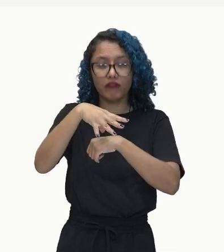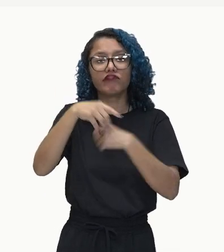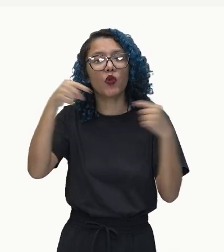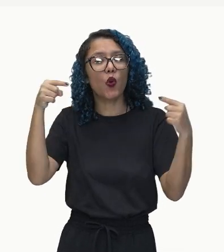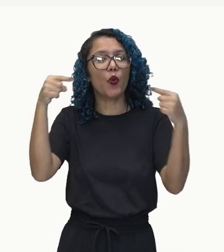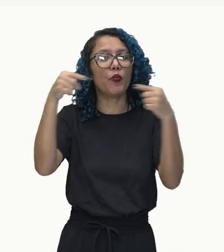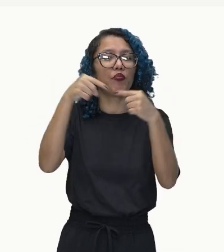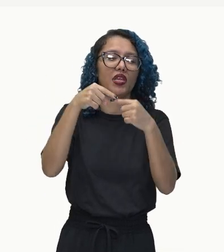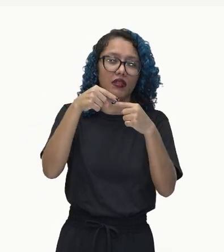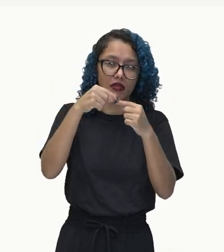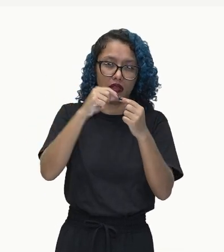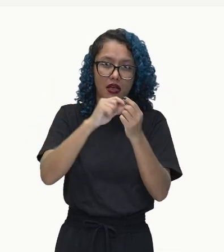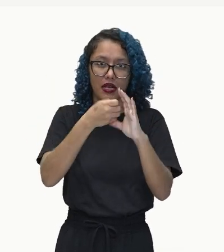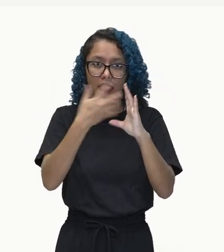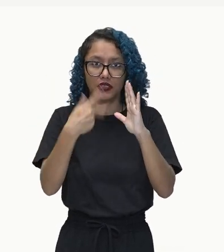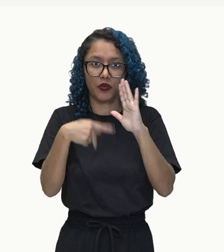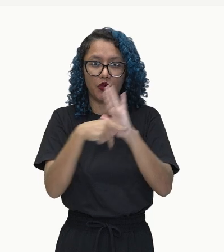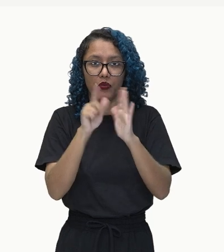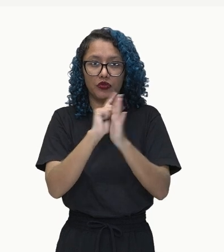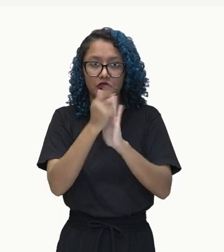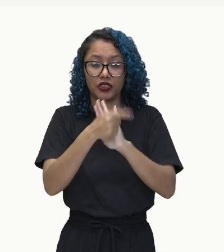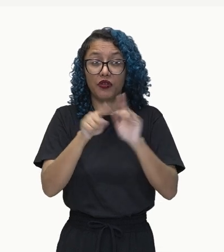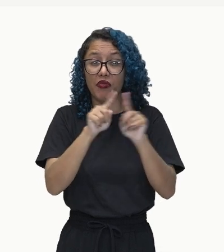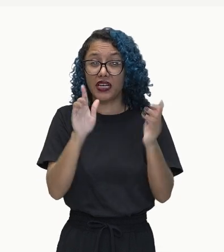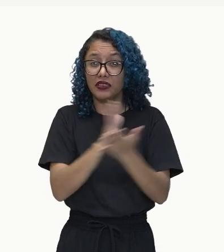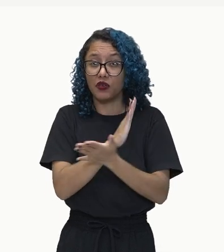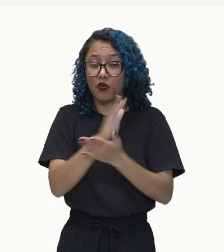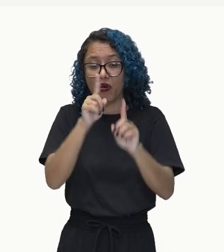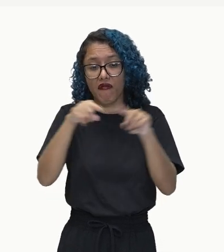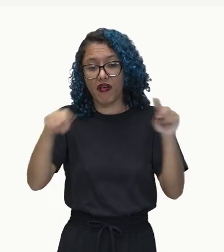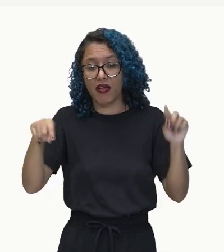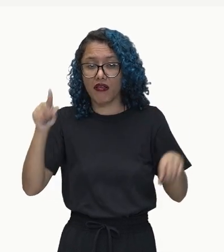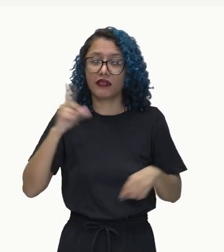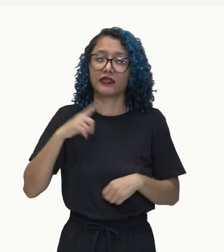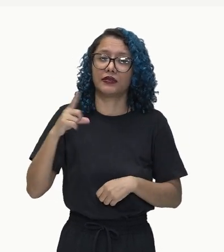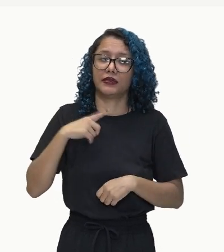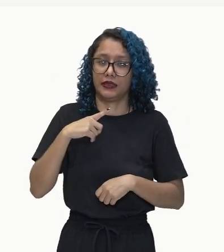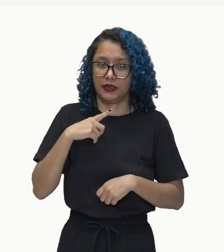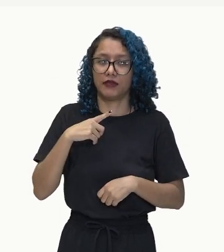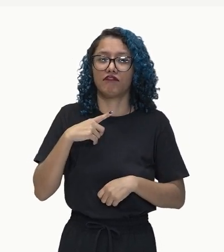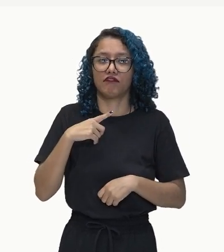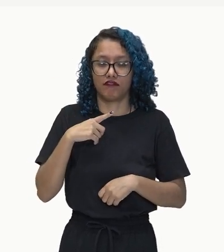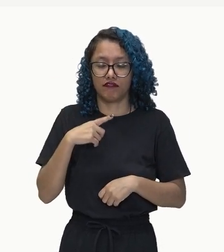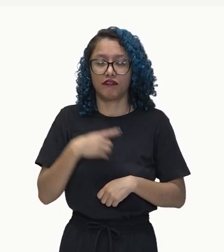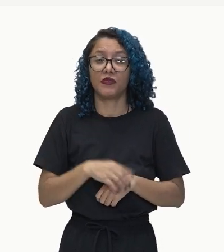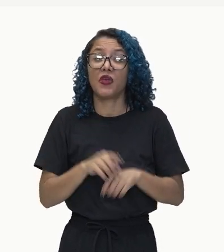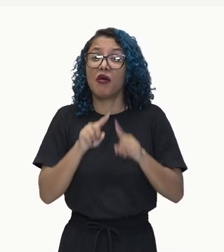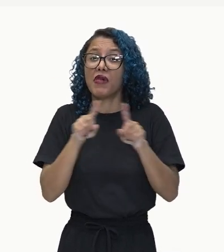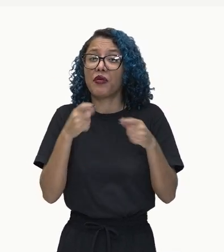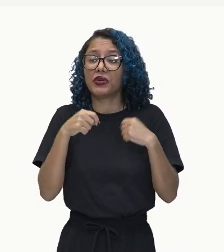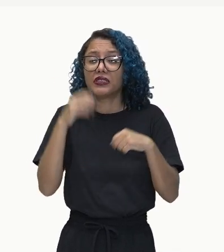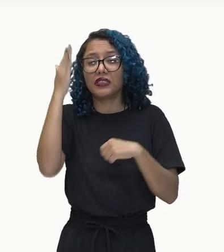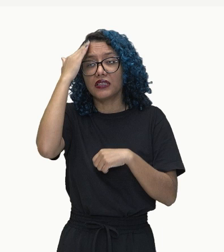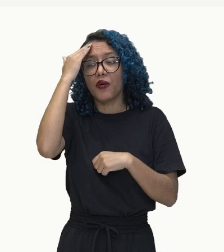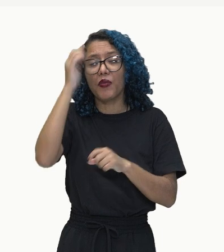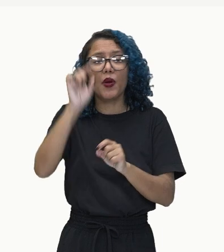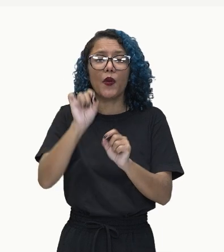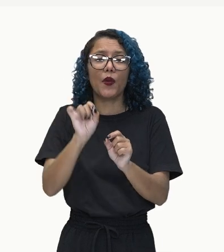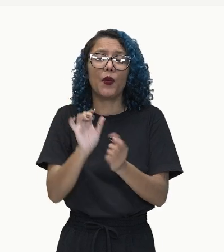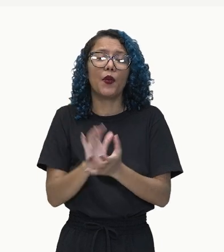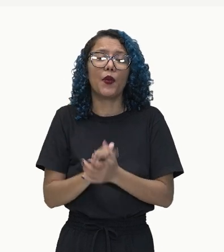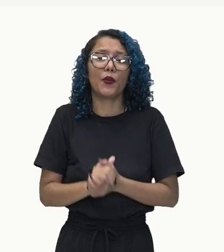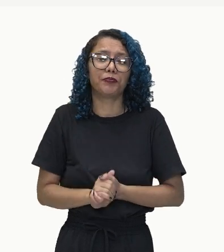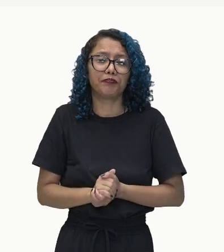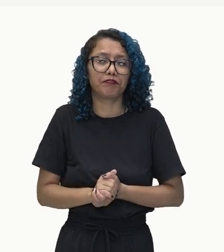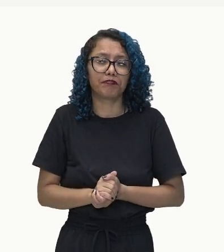entanto, ele apresenta algumas variações. Então, o que nós temos que entender e compreender aí no